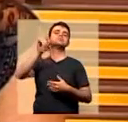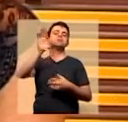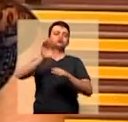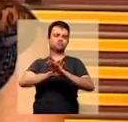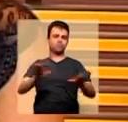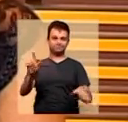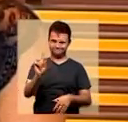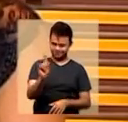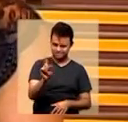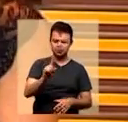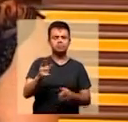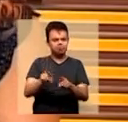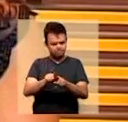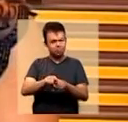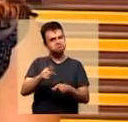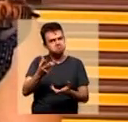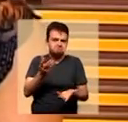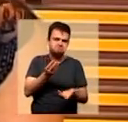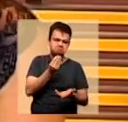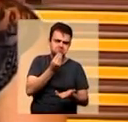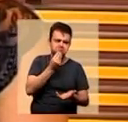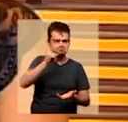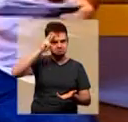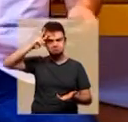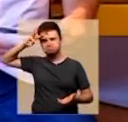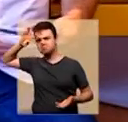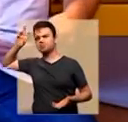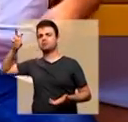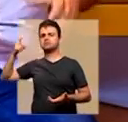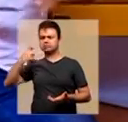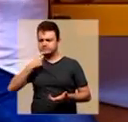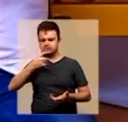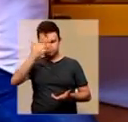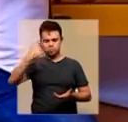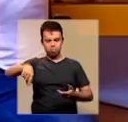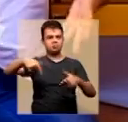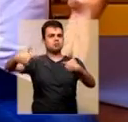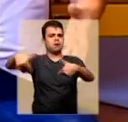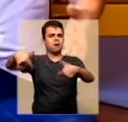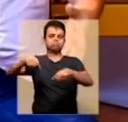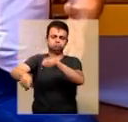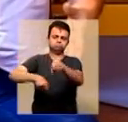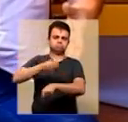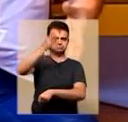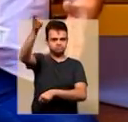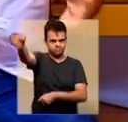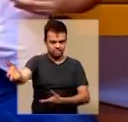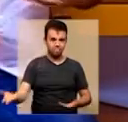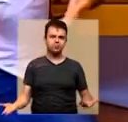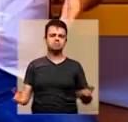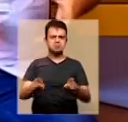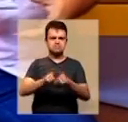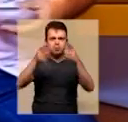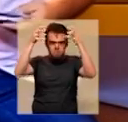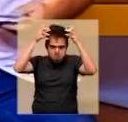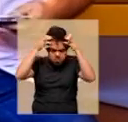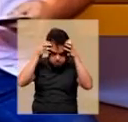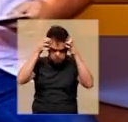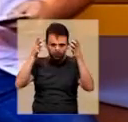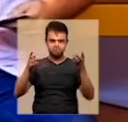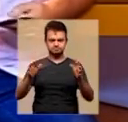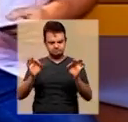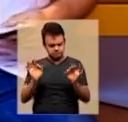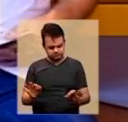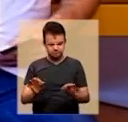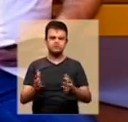que é possível para que a pessoa use para trabalhar. Sim, de uma forma consciente. De uma forma consciente. Com os equipamentos de segurança, com tudo isso.